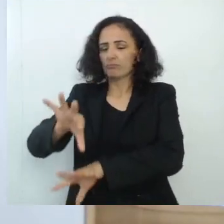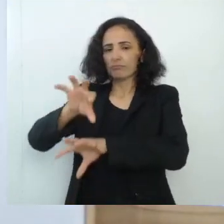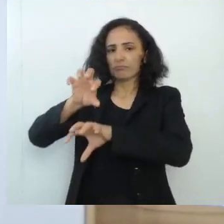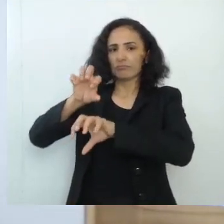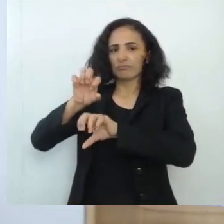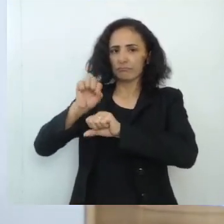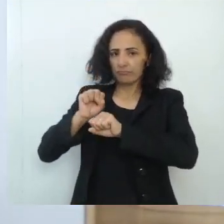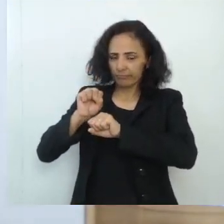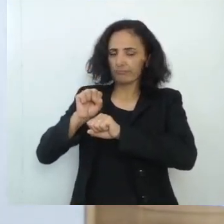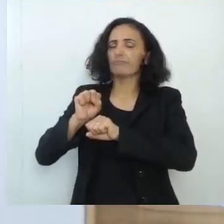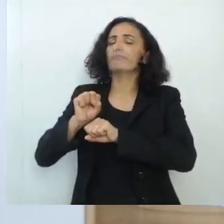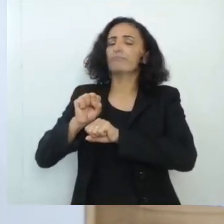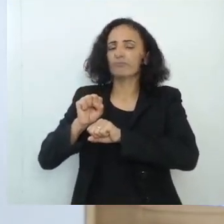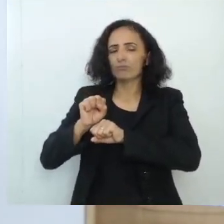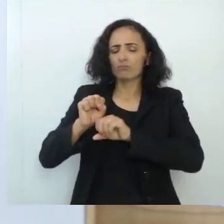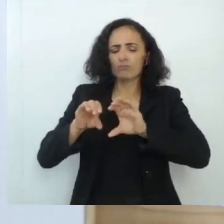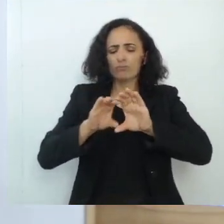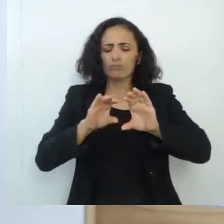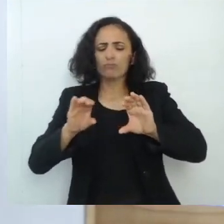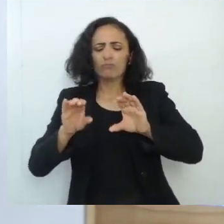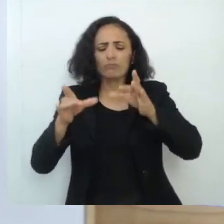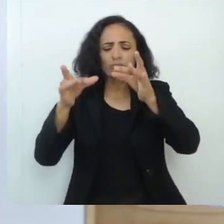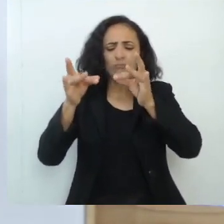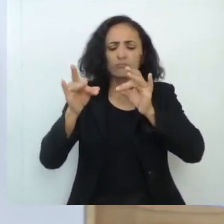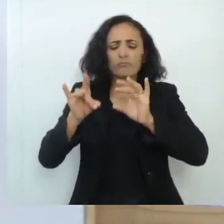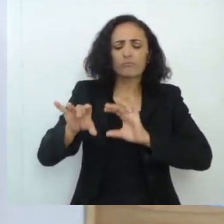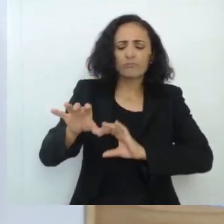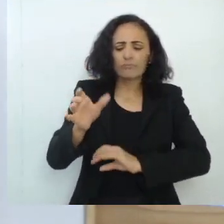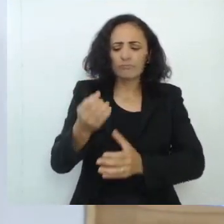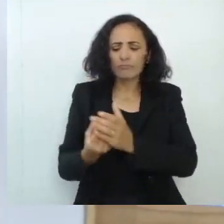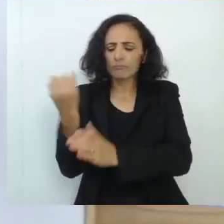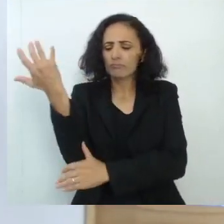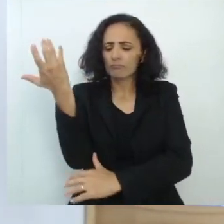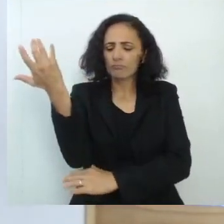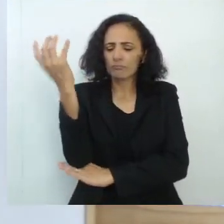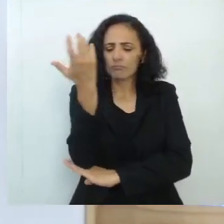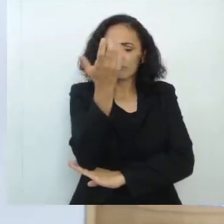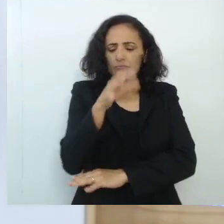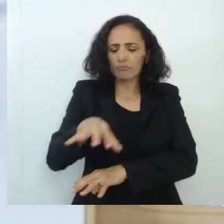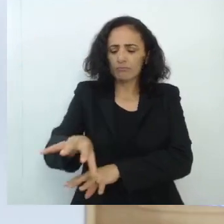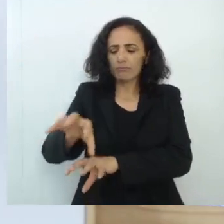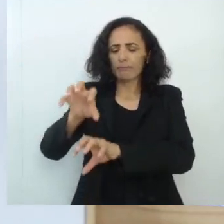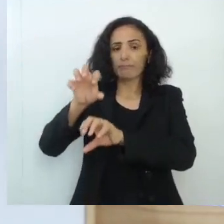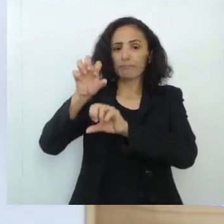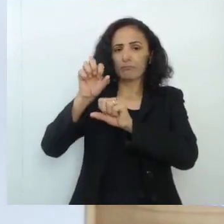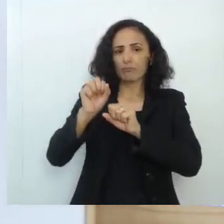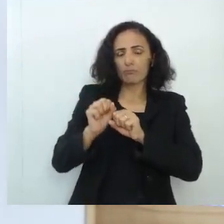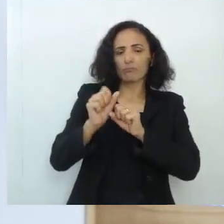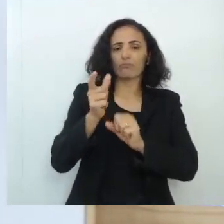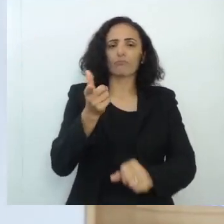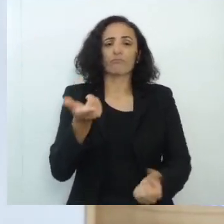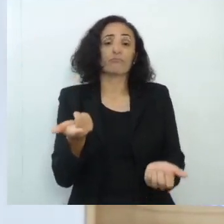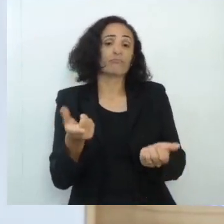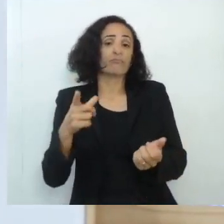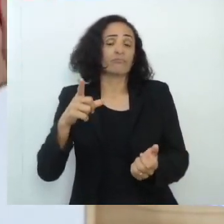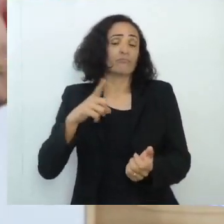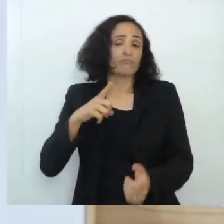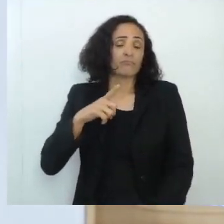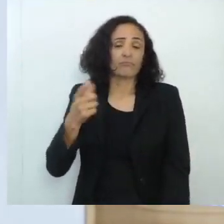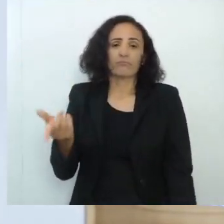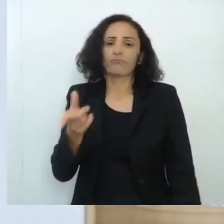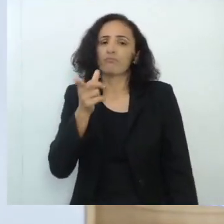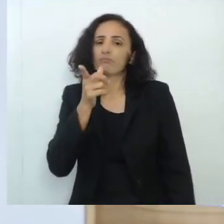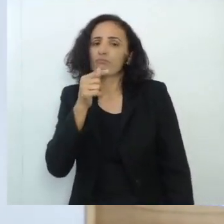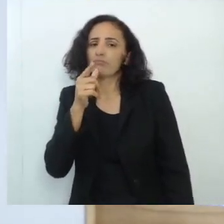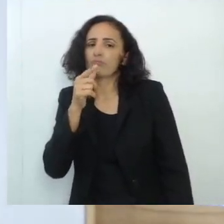seiva bruta é aquela seiva que a planta absorve do ambiente. Tá? É aquela seiva que é formada de água e sal. Ou seja,